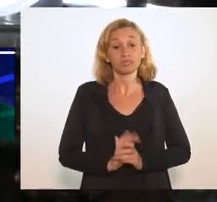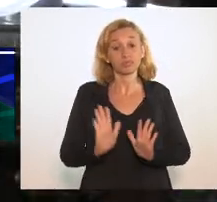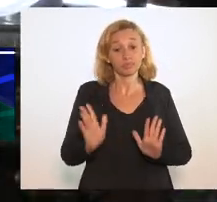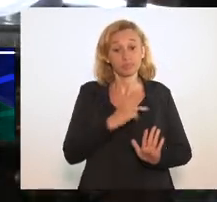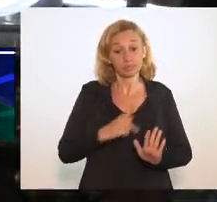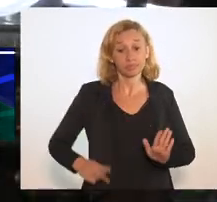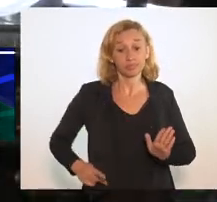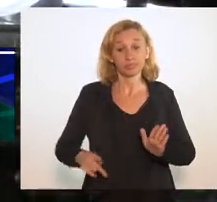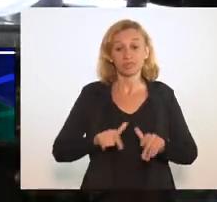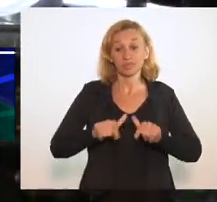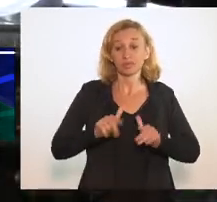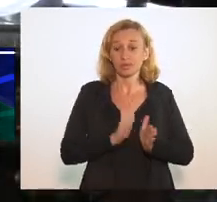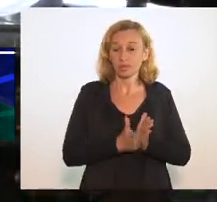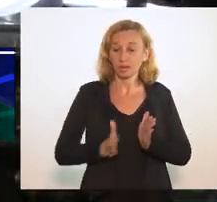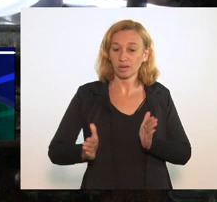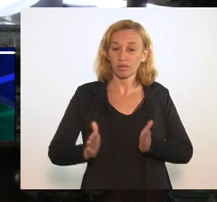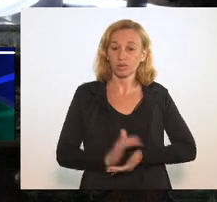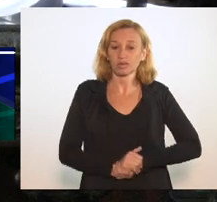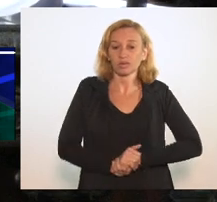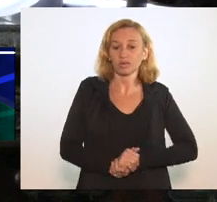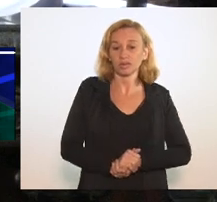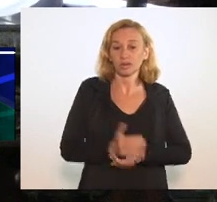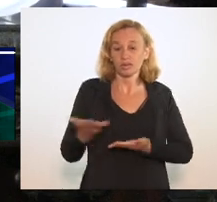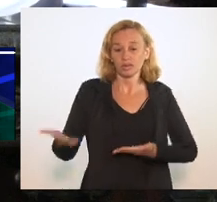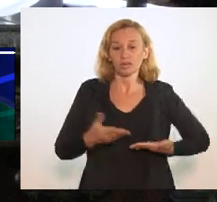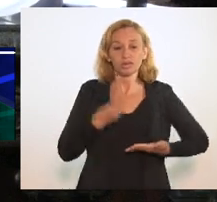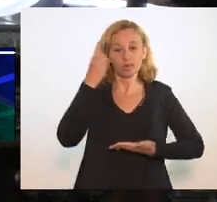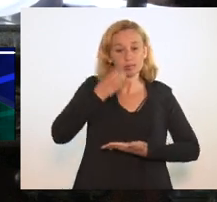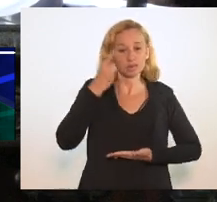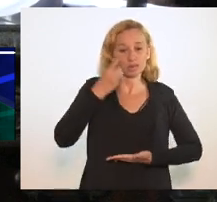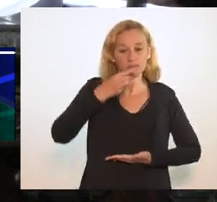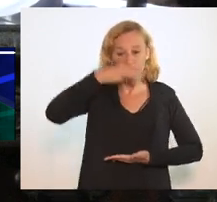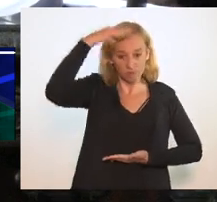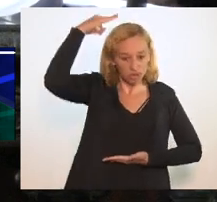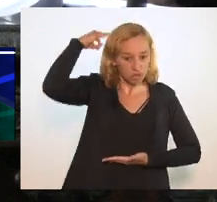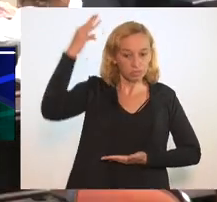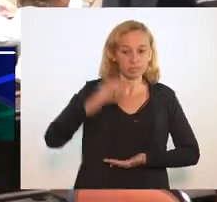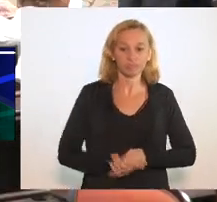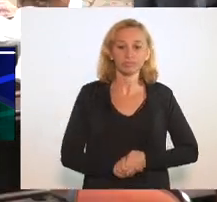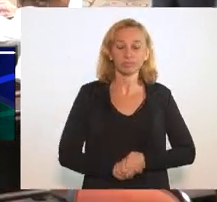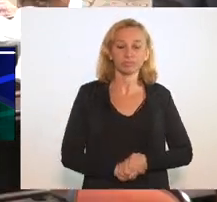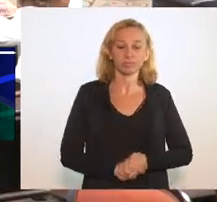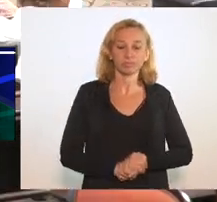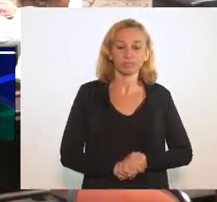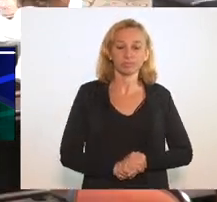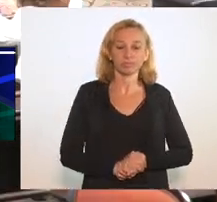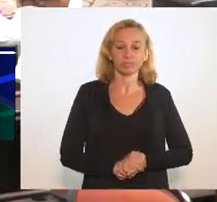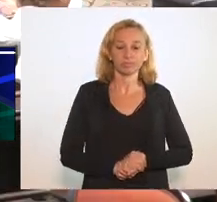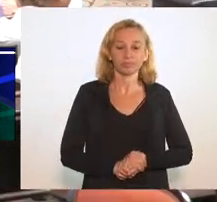Presidência, chama os trabalhos à ordem. Convido o deputado Márcio Pacheco.